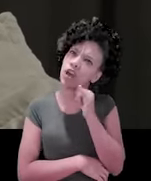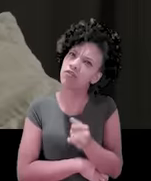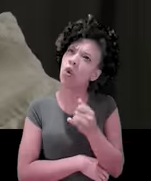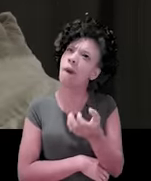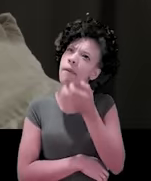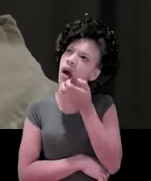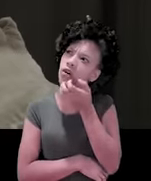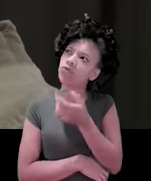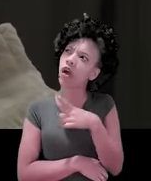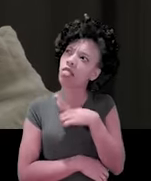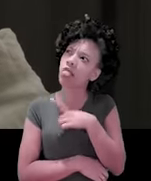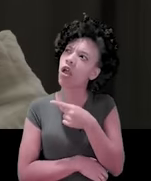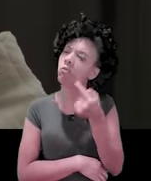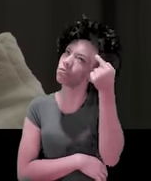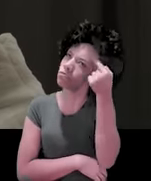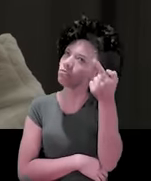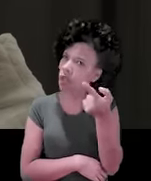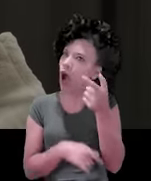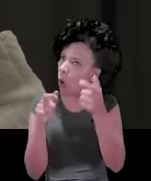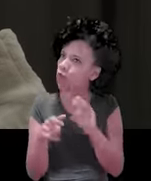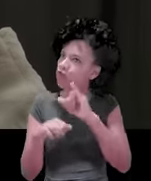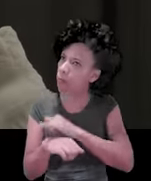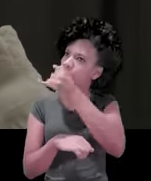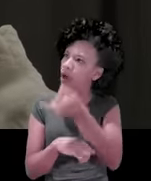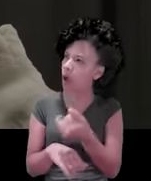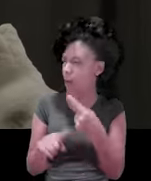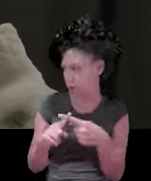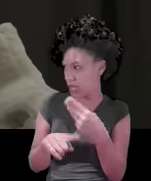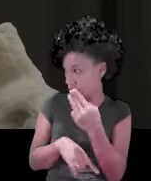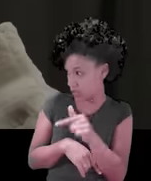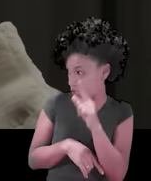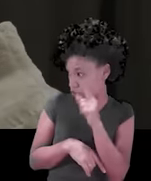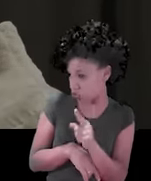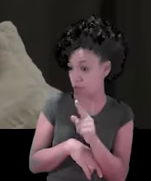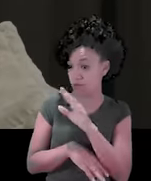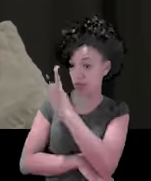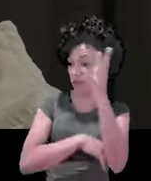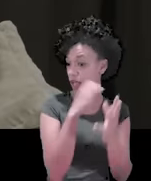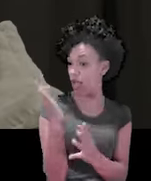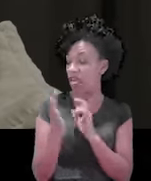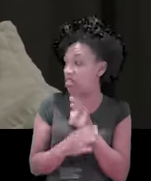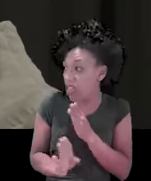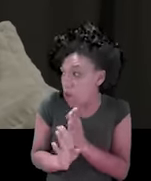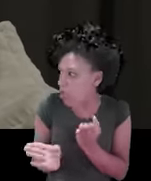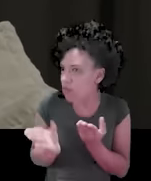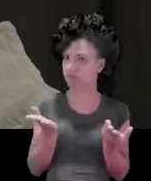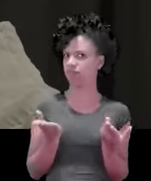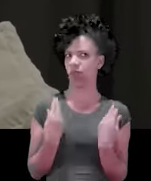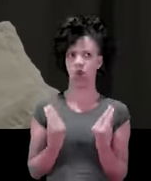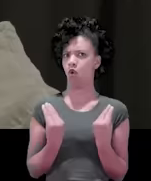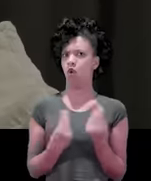avisou pelo rádio beleza o cara que é uma noção onde ele tá porque depois você ficou 37 dias na selva e ninguém te achava